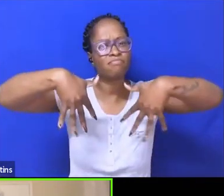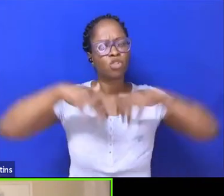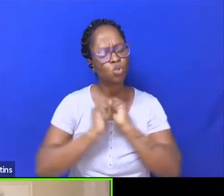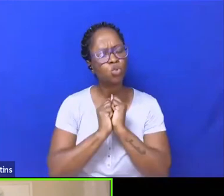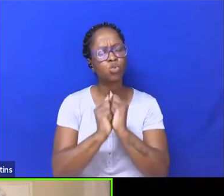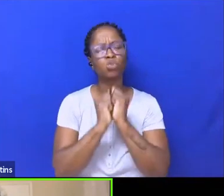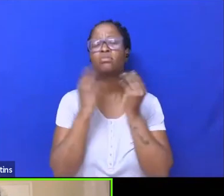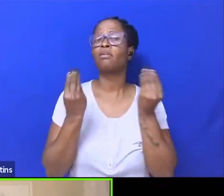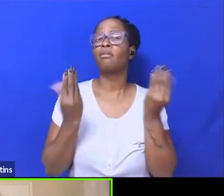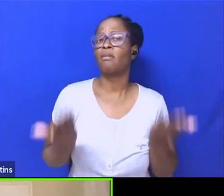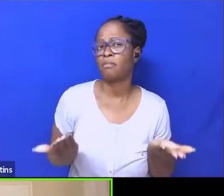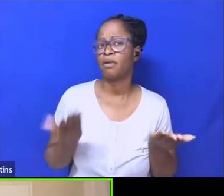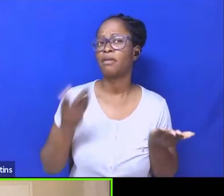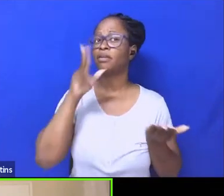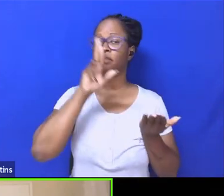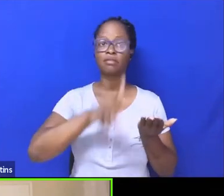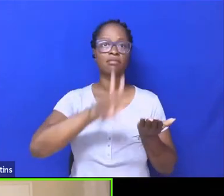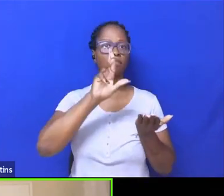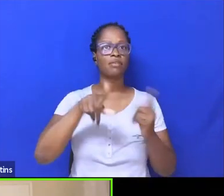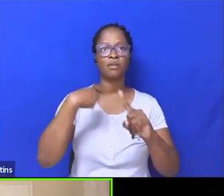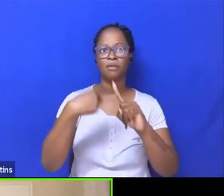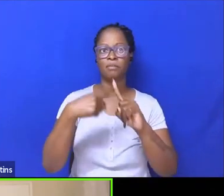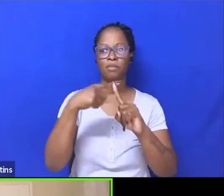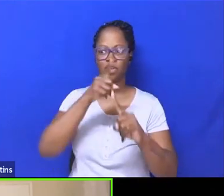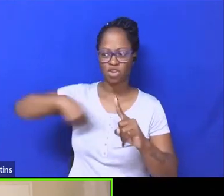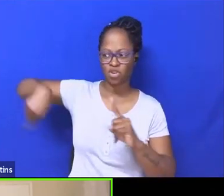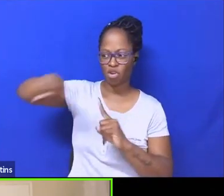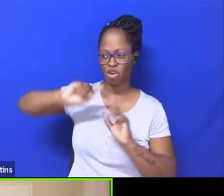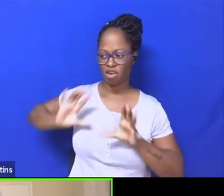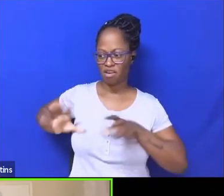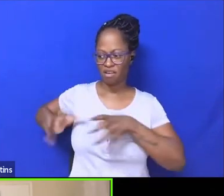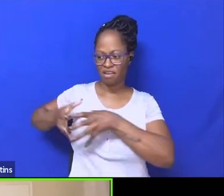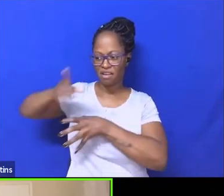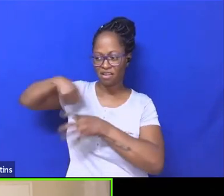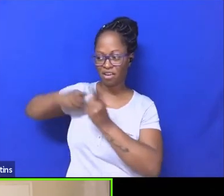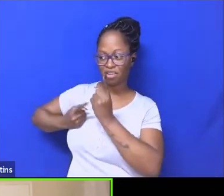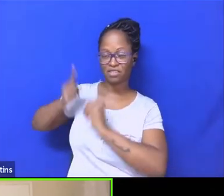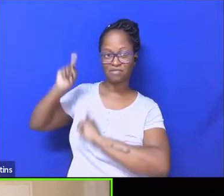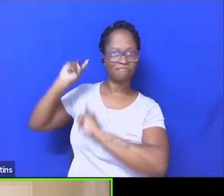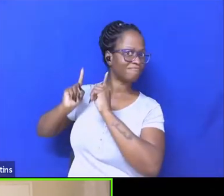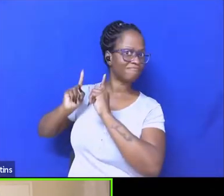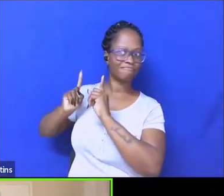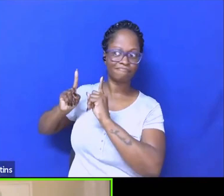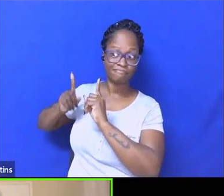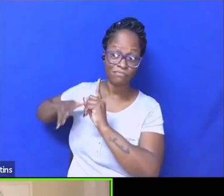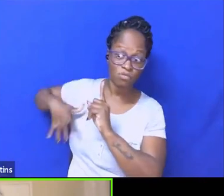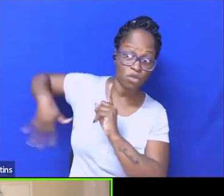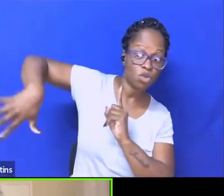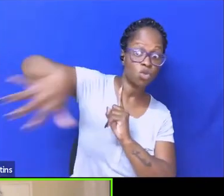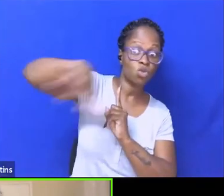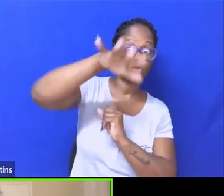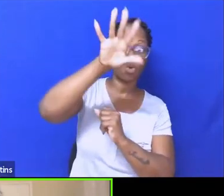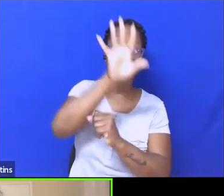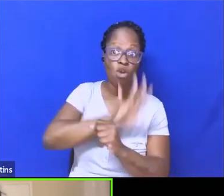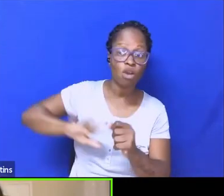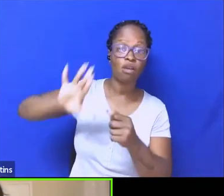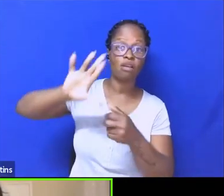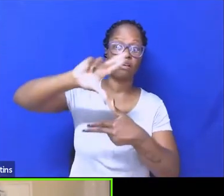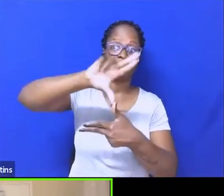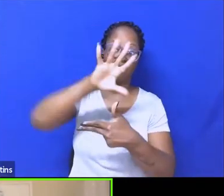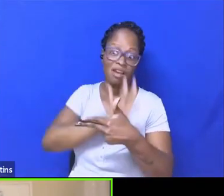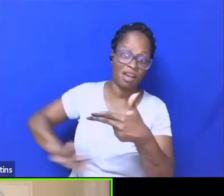me refiro a nós as companheiras da América Latina uma das